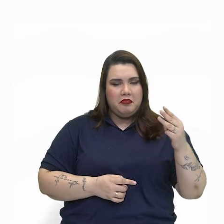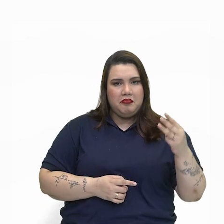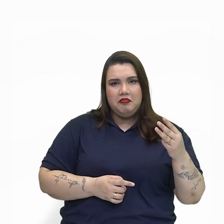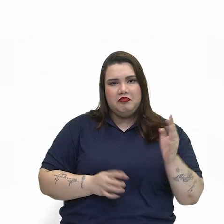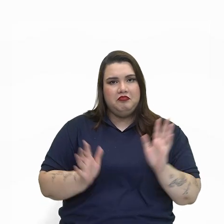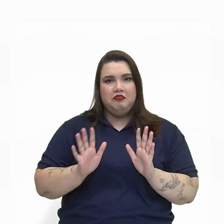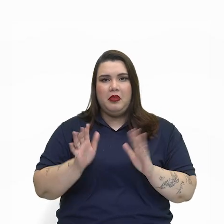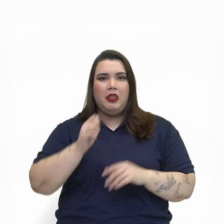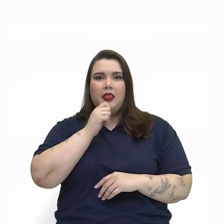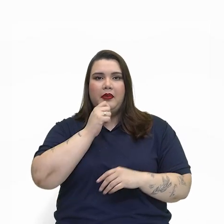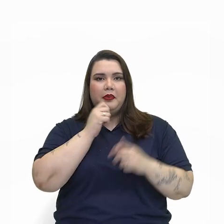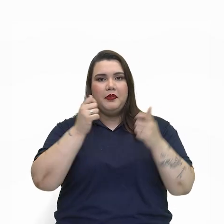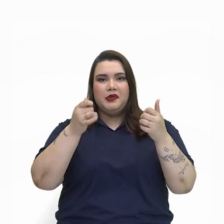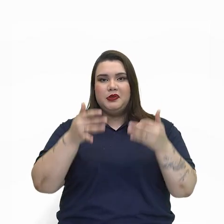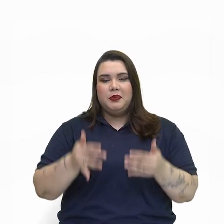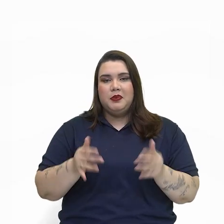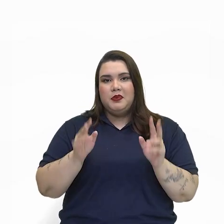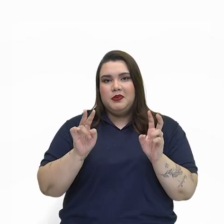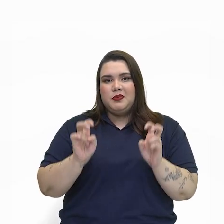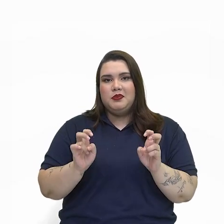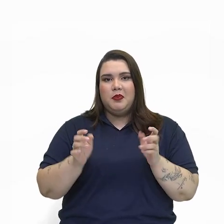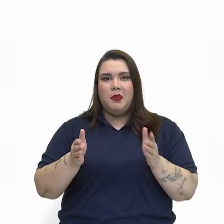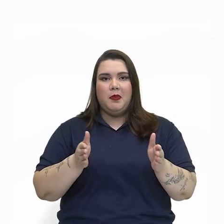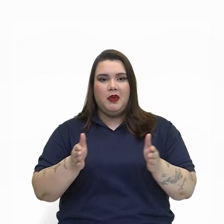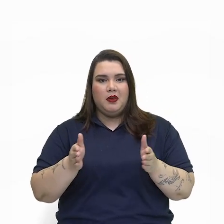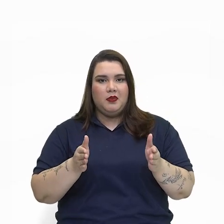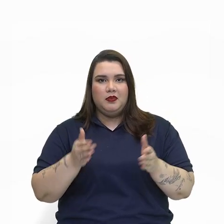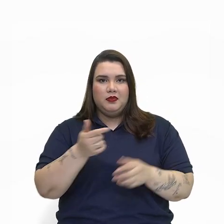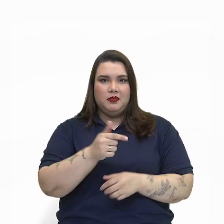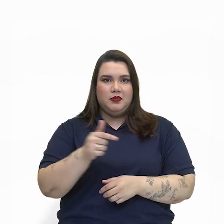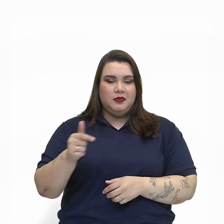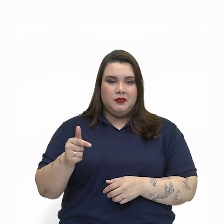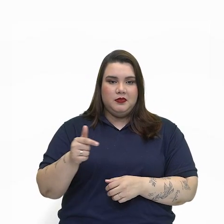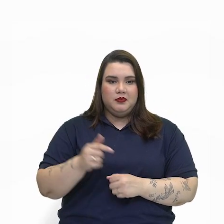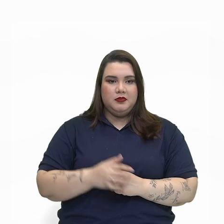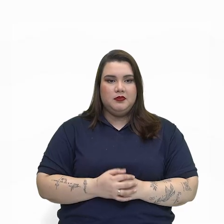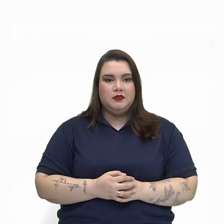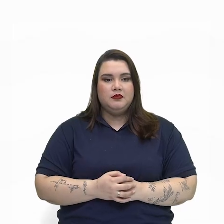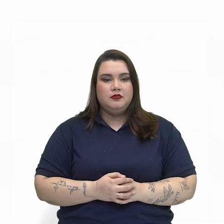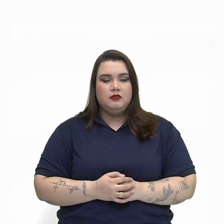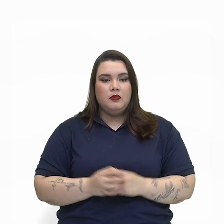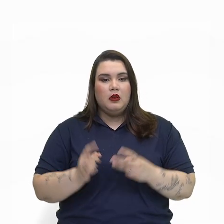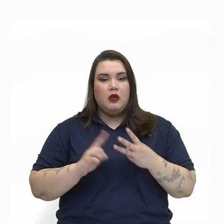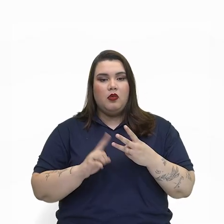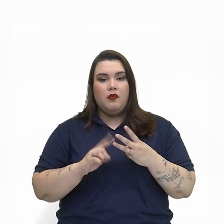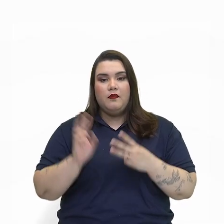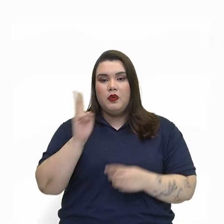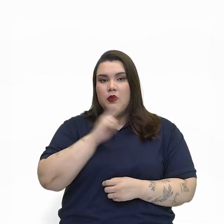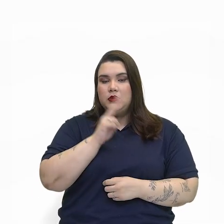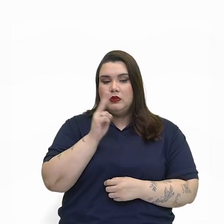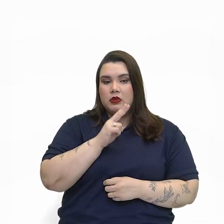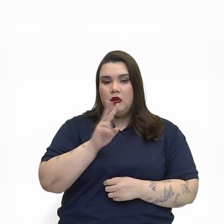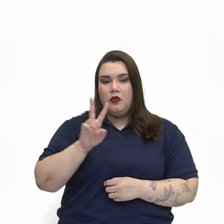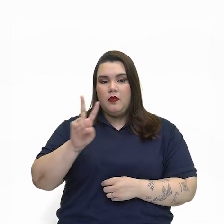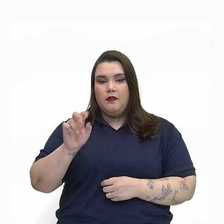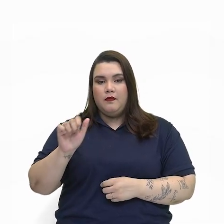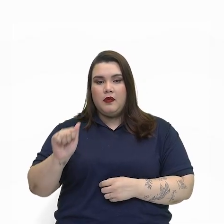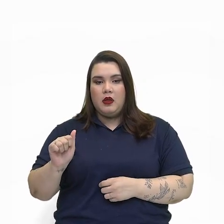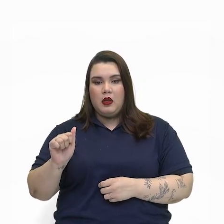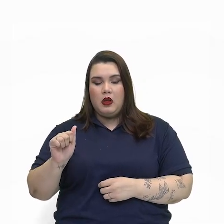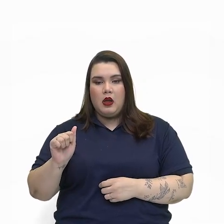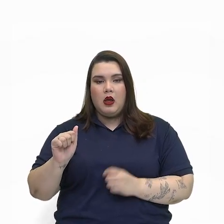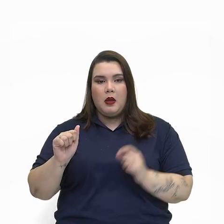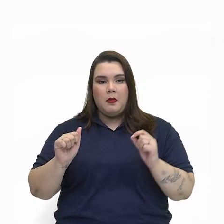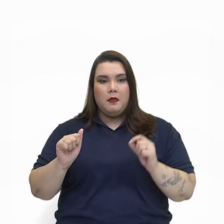né? Então, essa segunda afirmação é falsa. As velocidades tangenciais, VA maior que